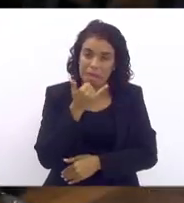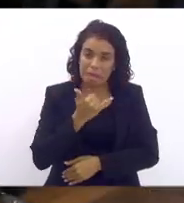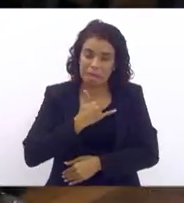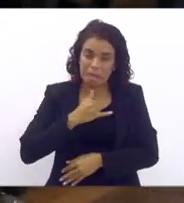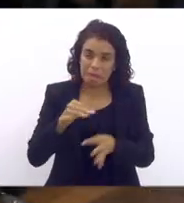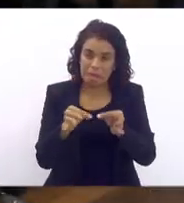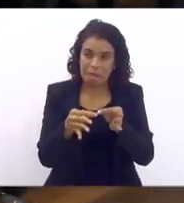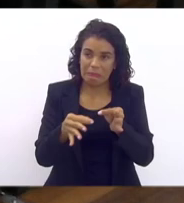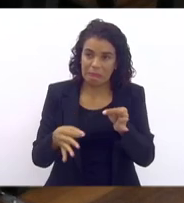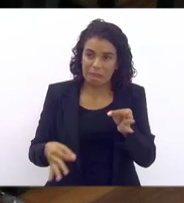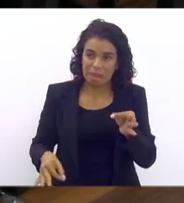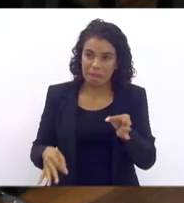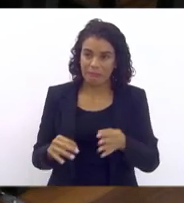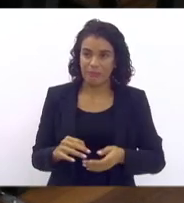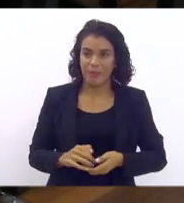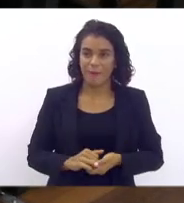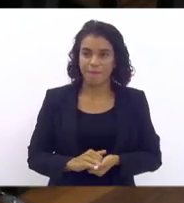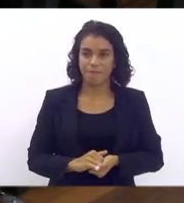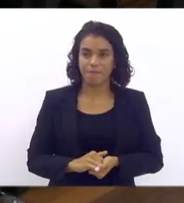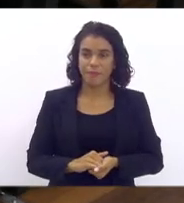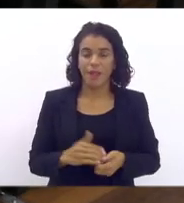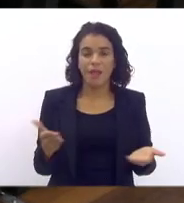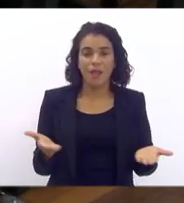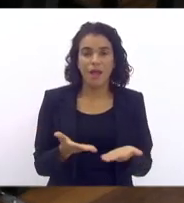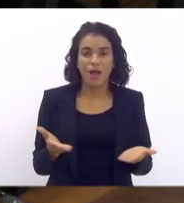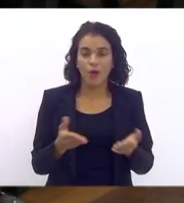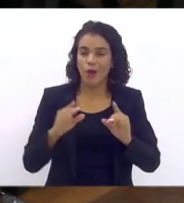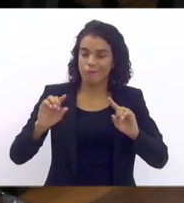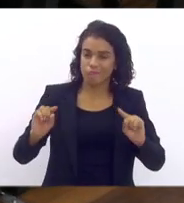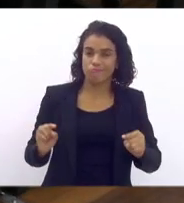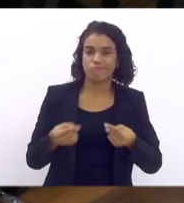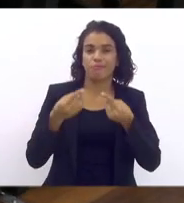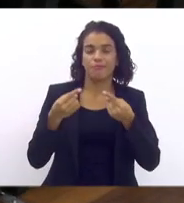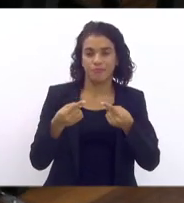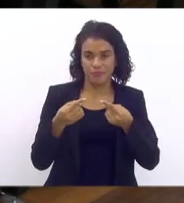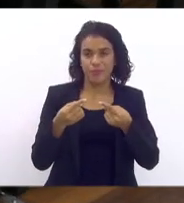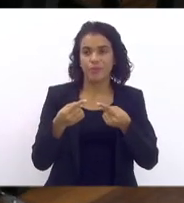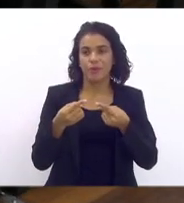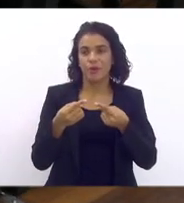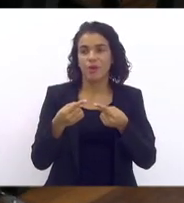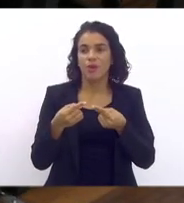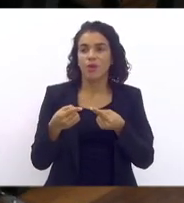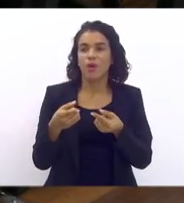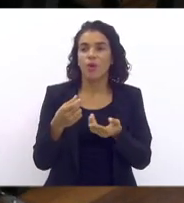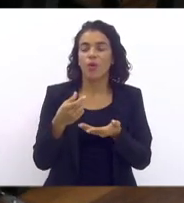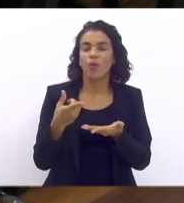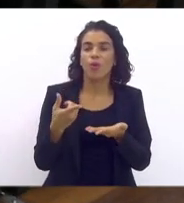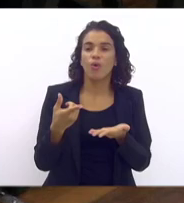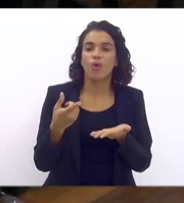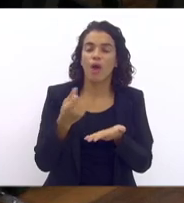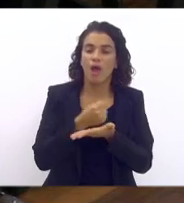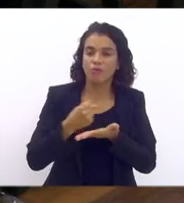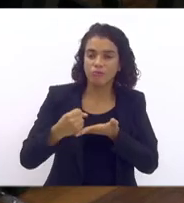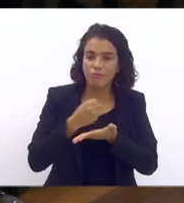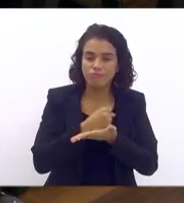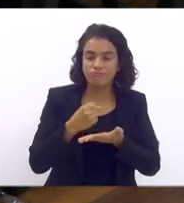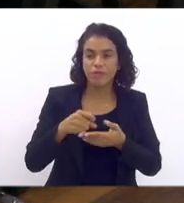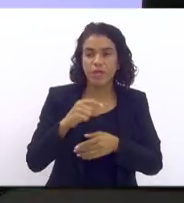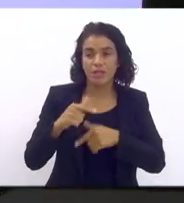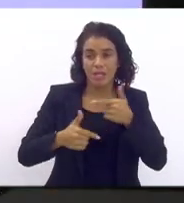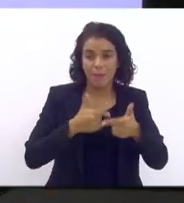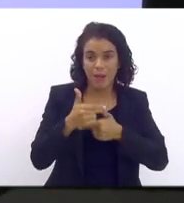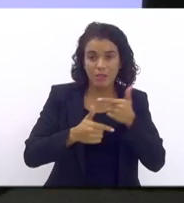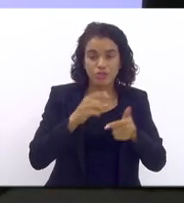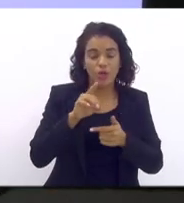reunião Eh estamos agora com os desafios estamos em andamento com a contratação de recursos operacionais direto hoje a gente Opera só por